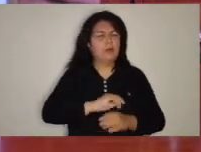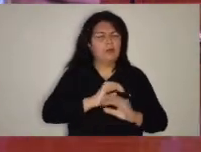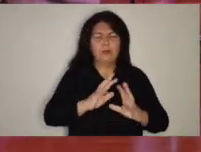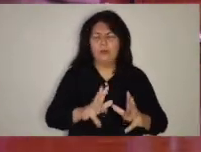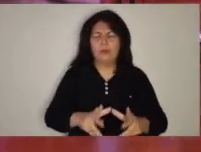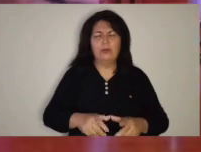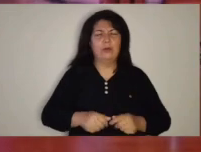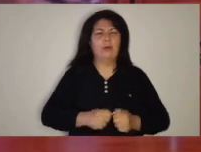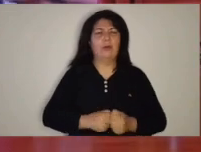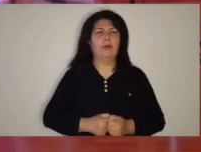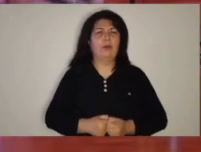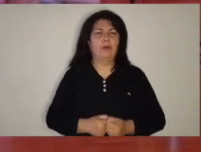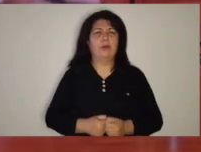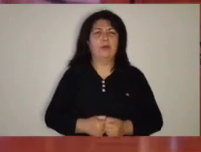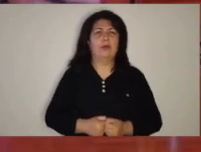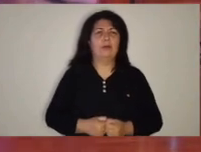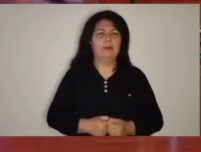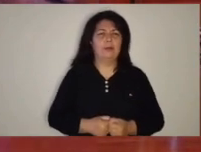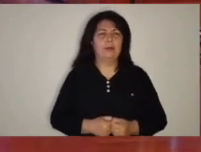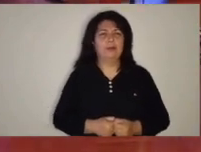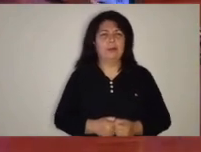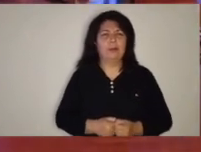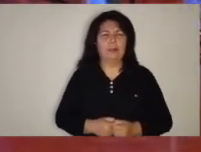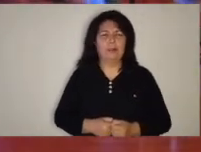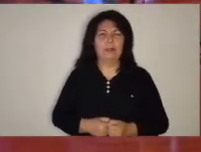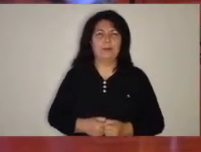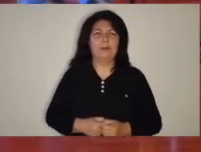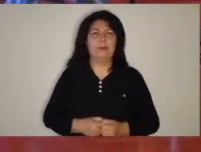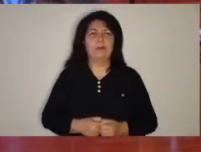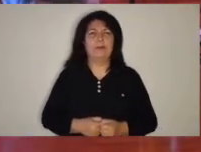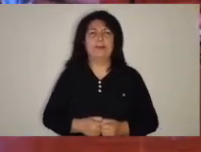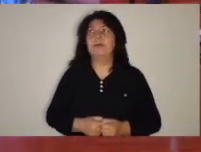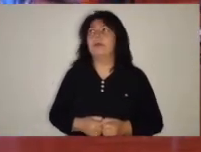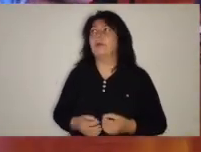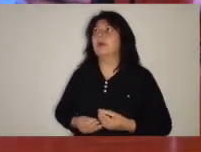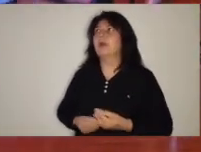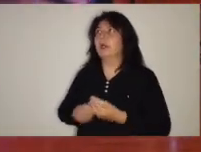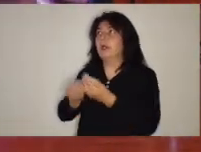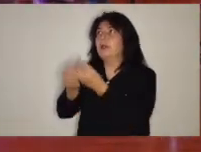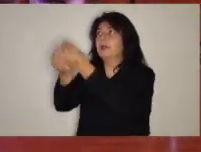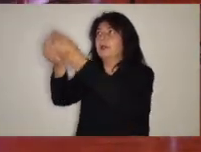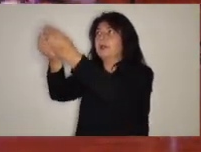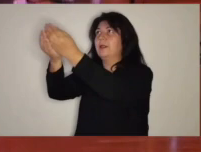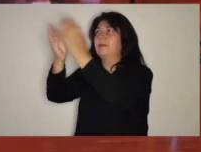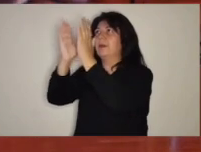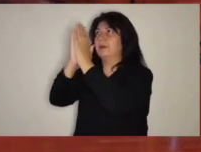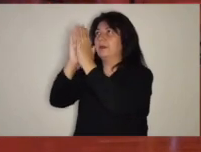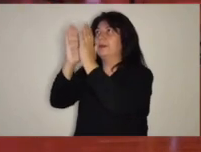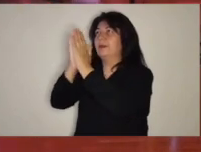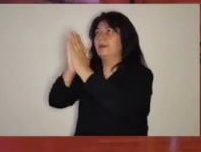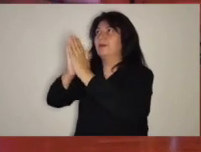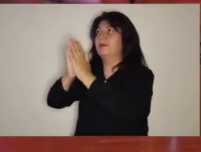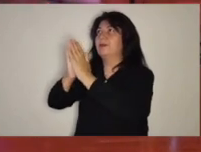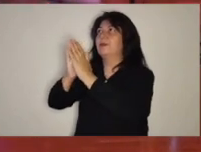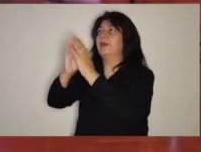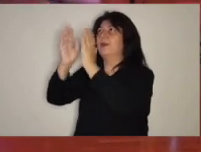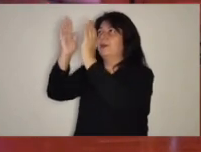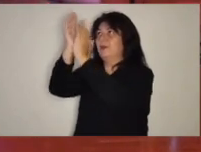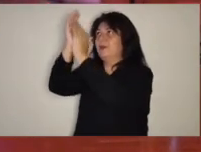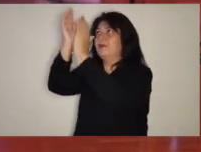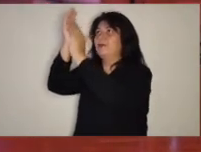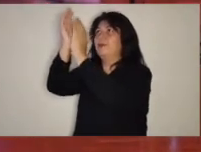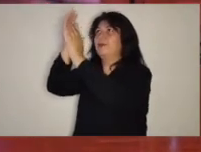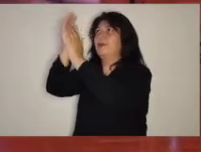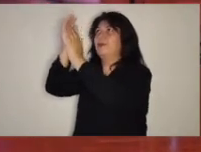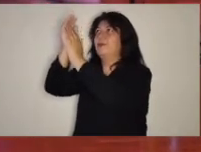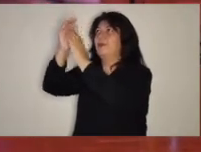todos os corações, os nossos corações, Pai, e receba a nossa adoração, o nosso louvor.